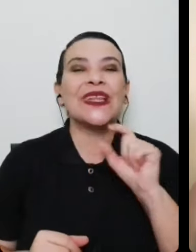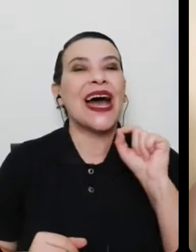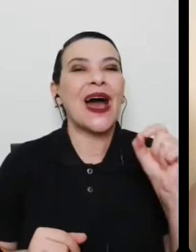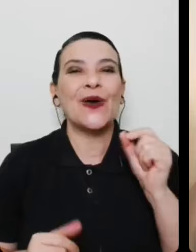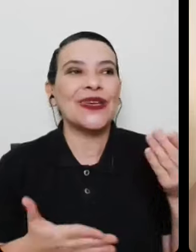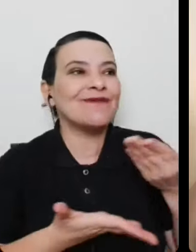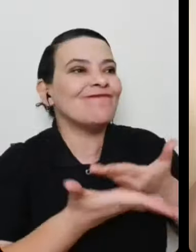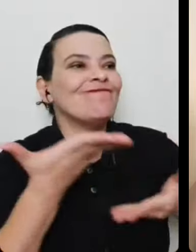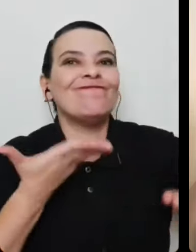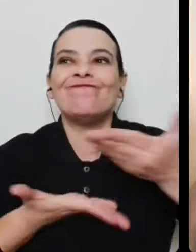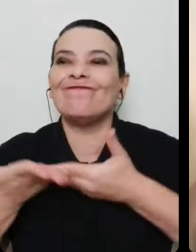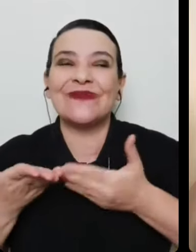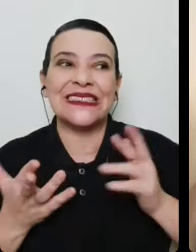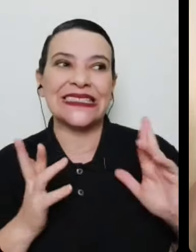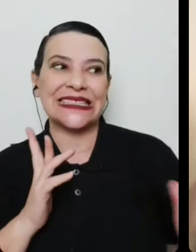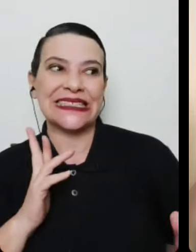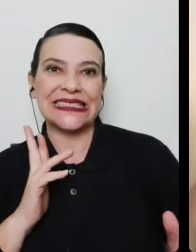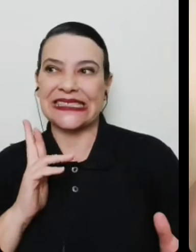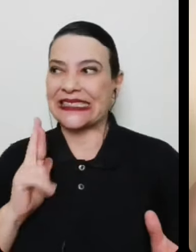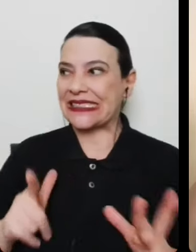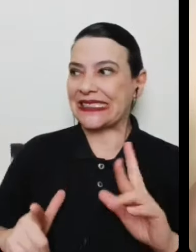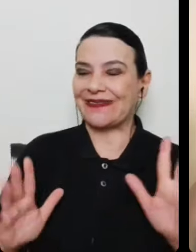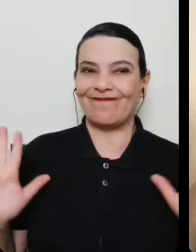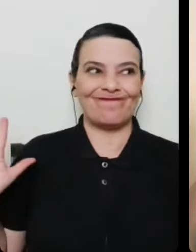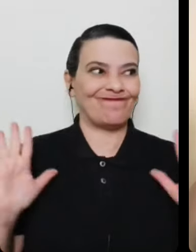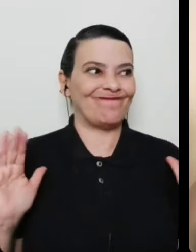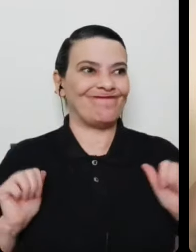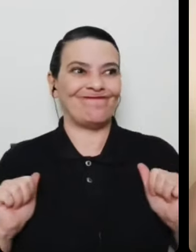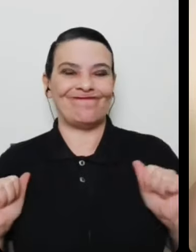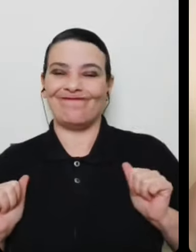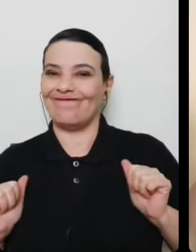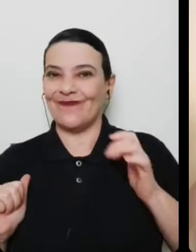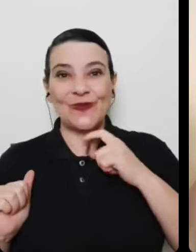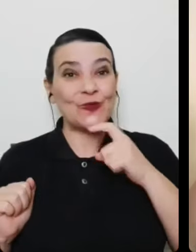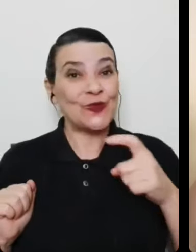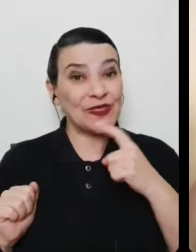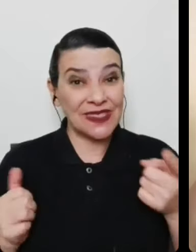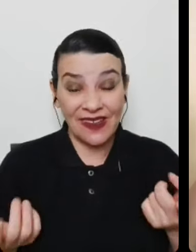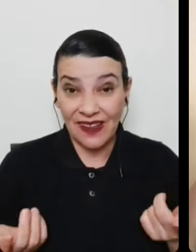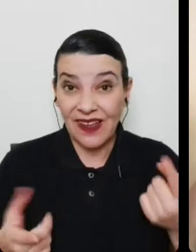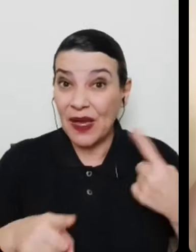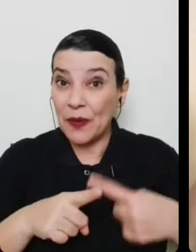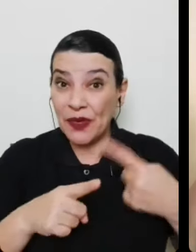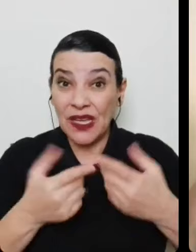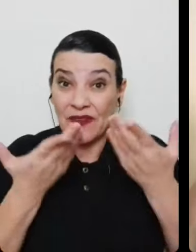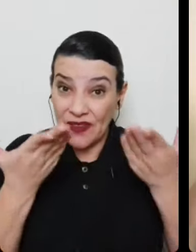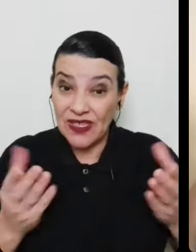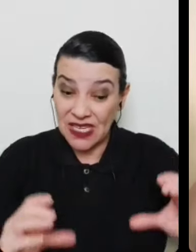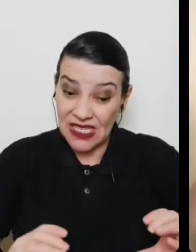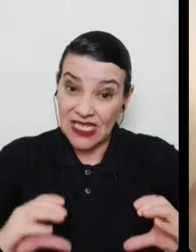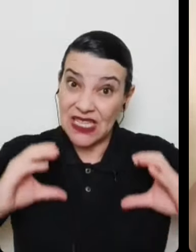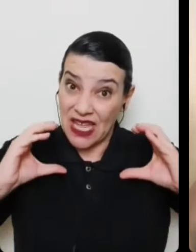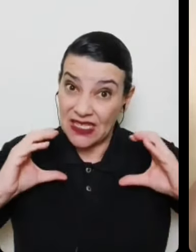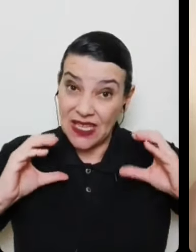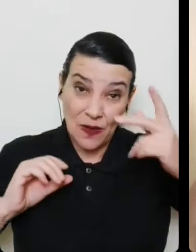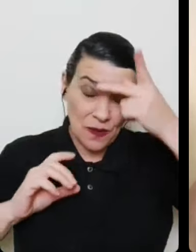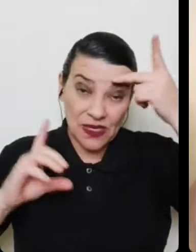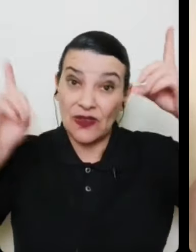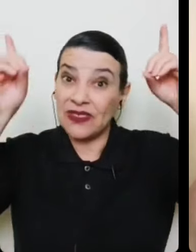diferença, que não consegue ver você enquanto cidadão ou cidadã com deficiência,